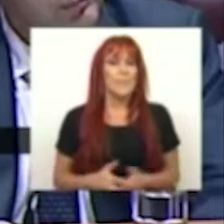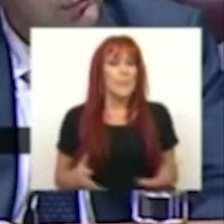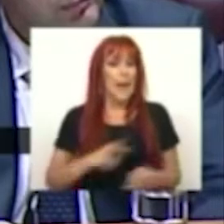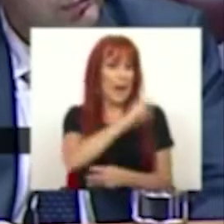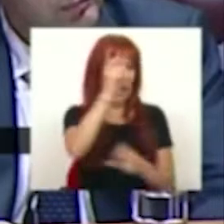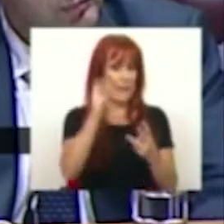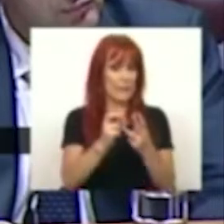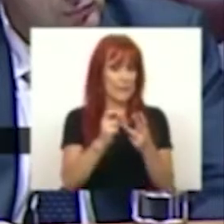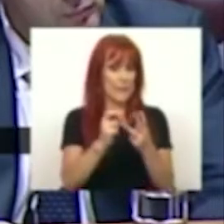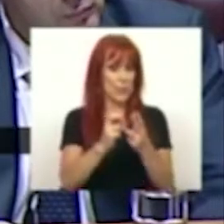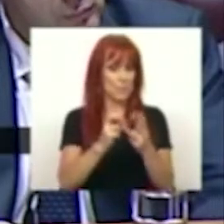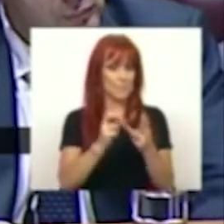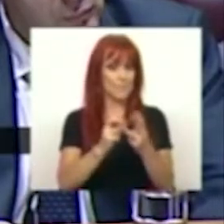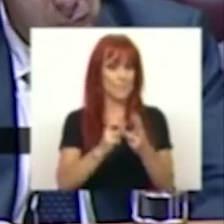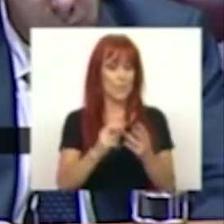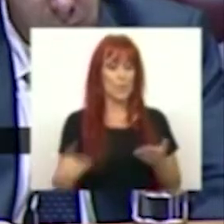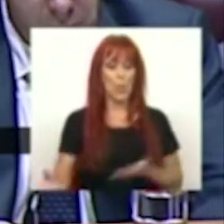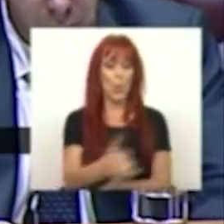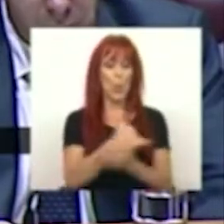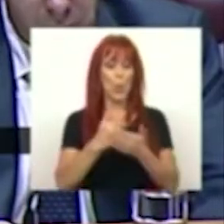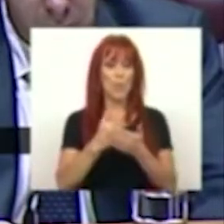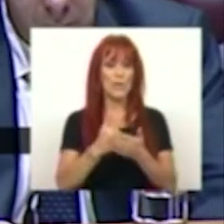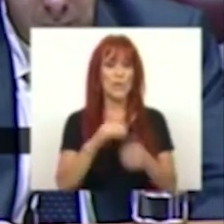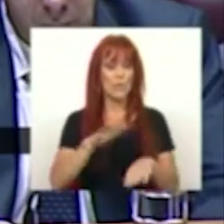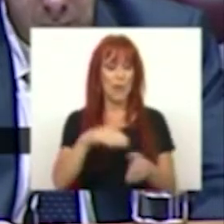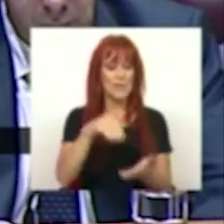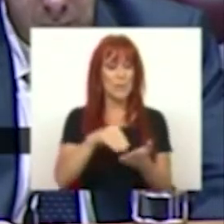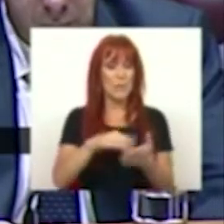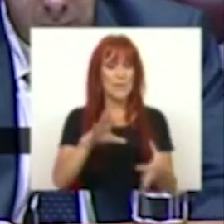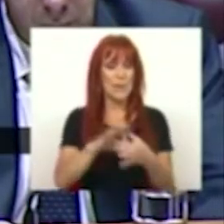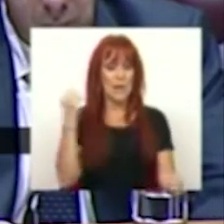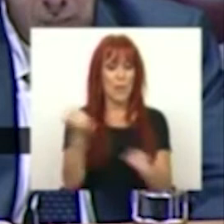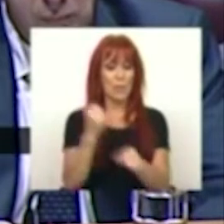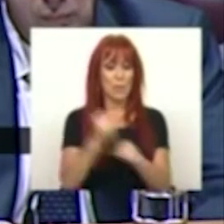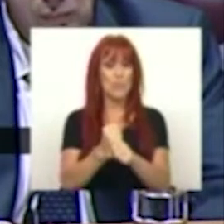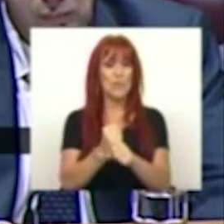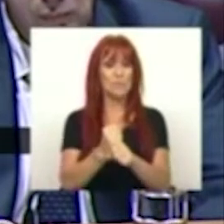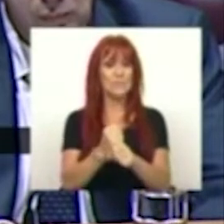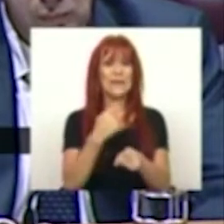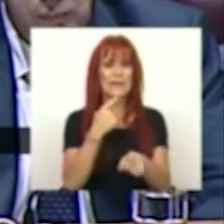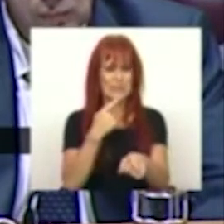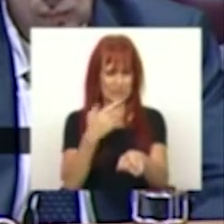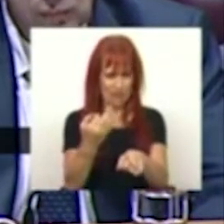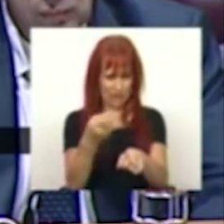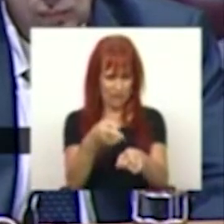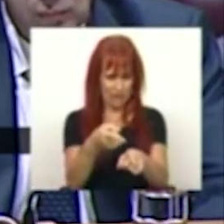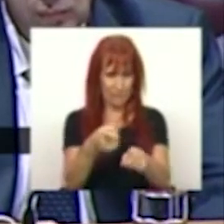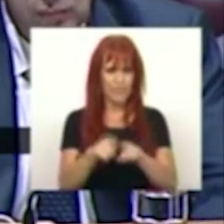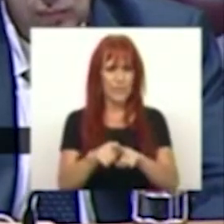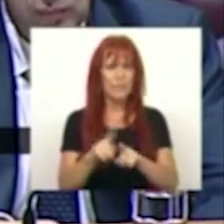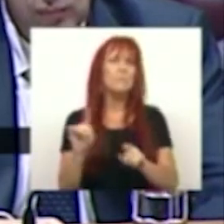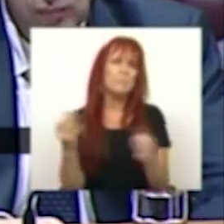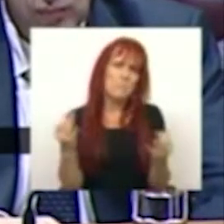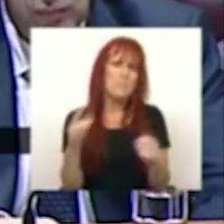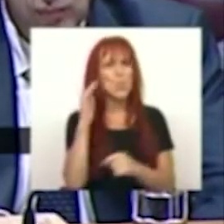Em terceiro lugar, os dados sobre a pobreza no trabalho a que aqui se referiu. Não